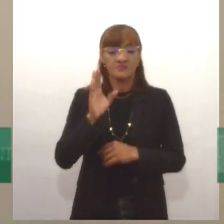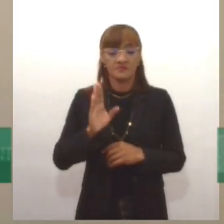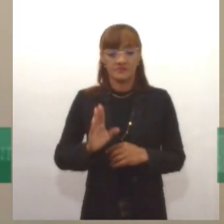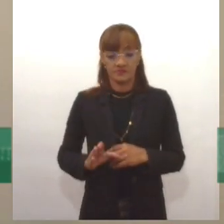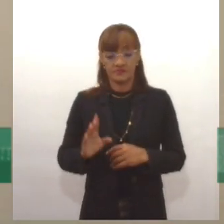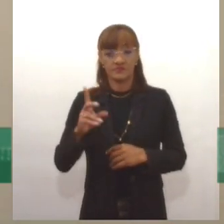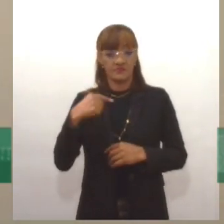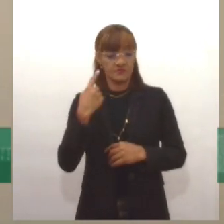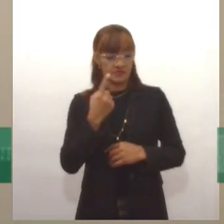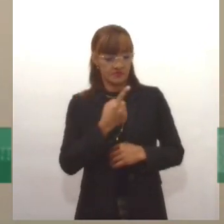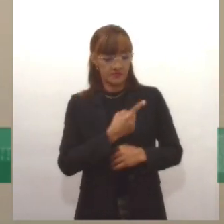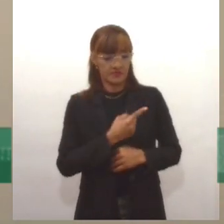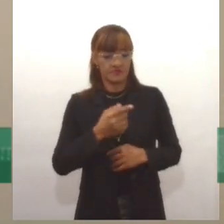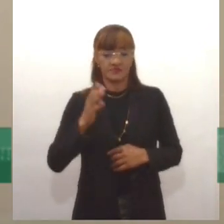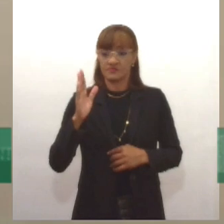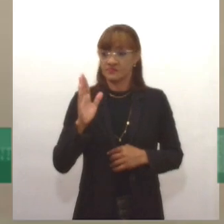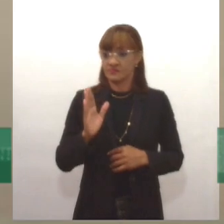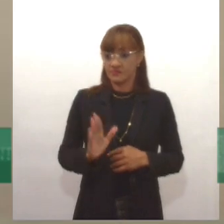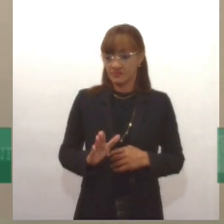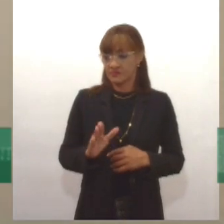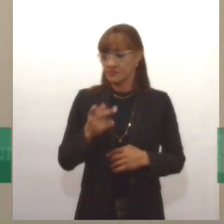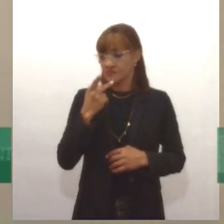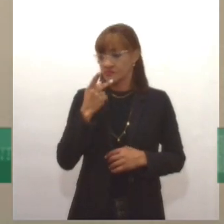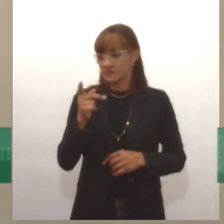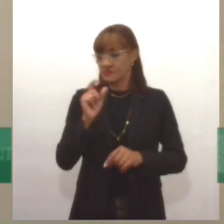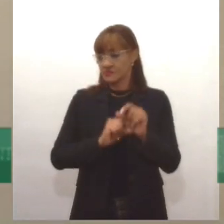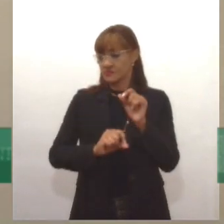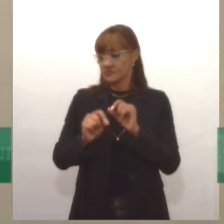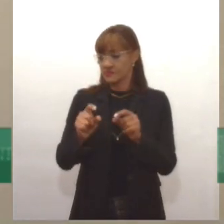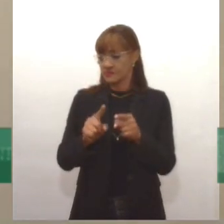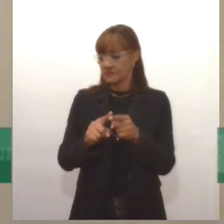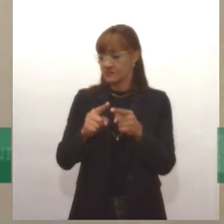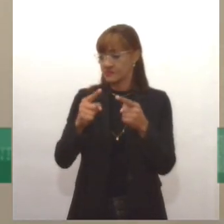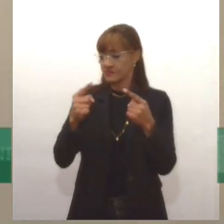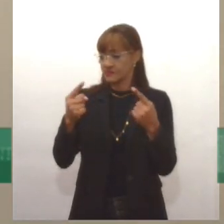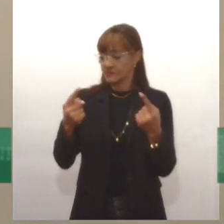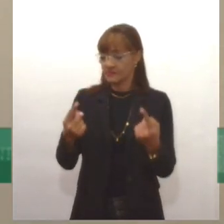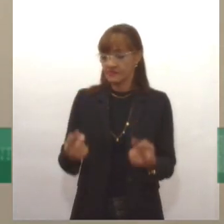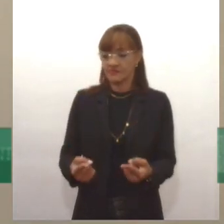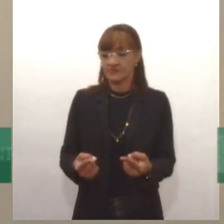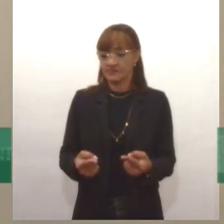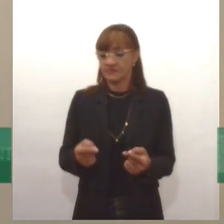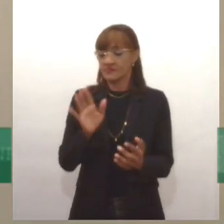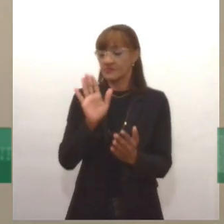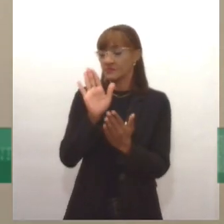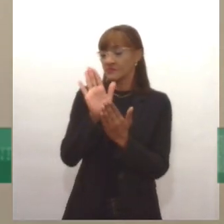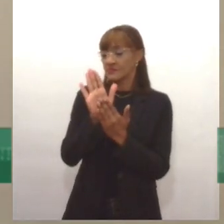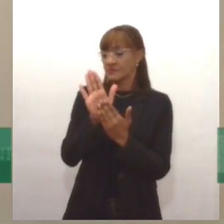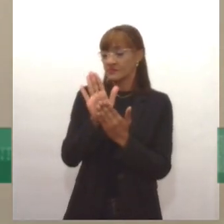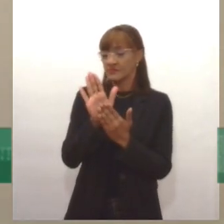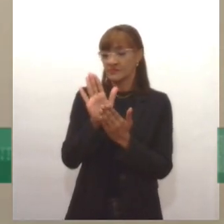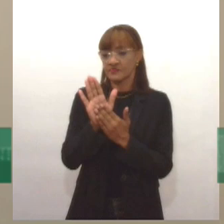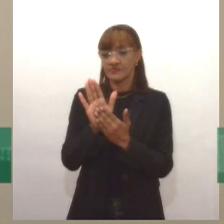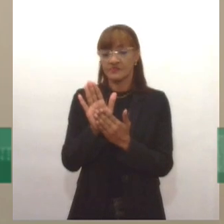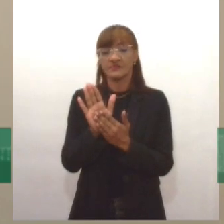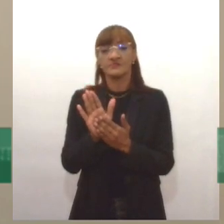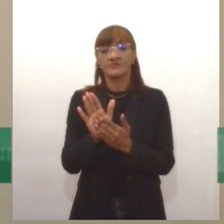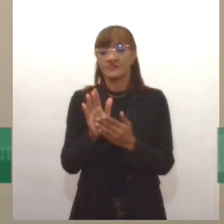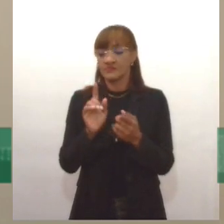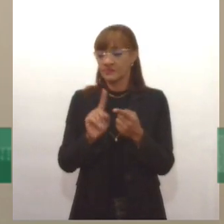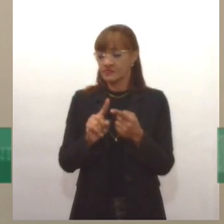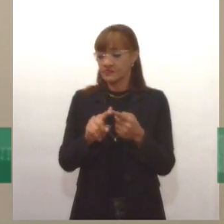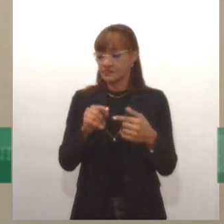como equivocada, mas é uma proposta que também responde a um anseio de